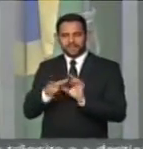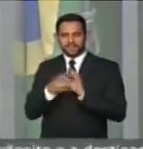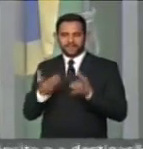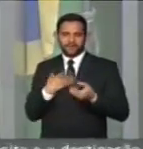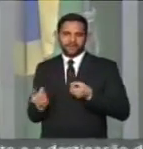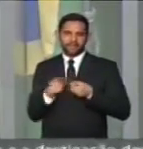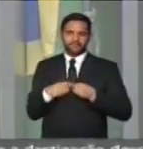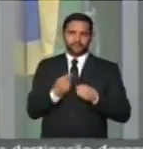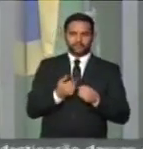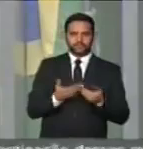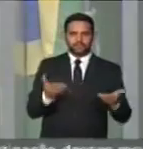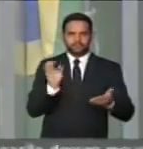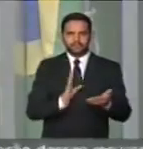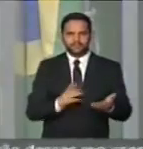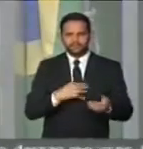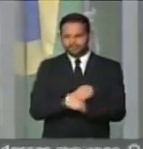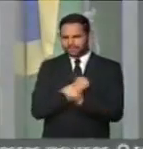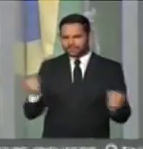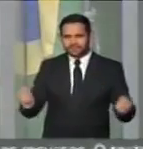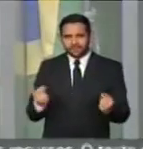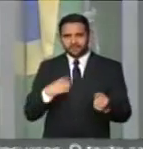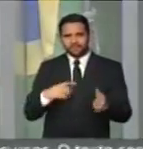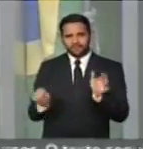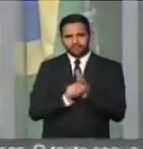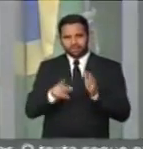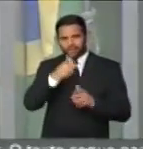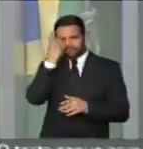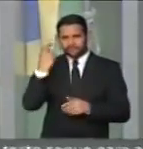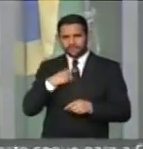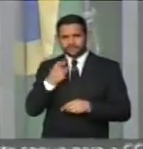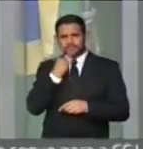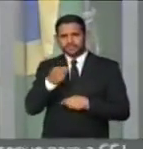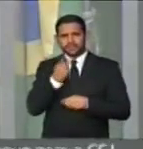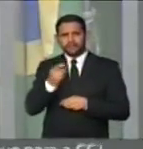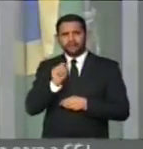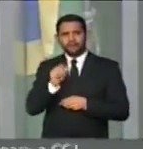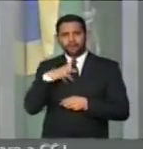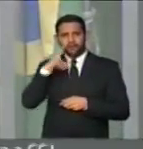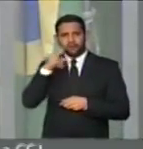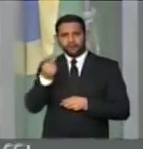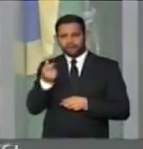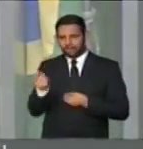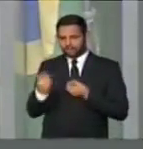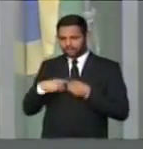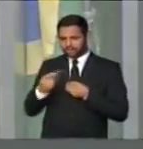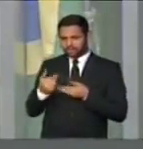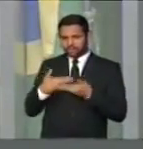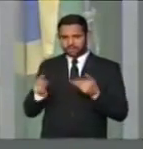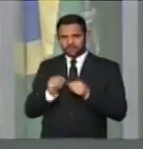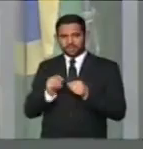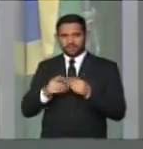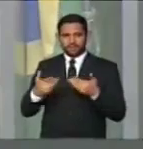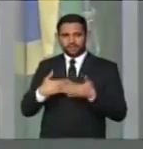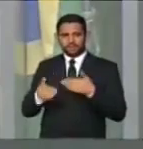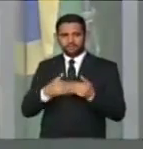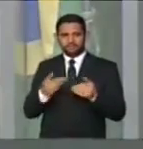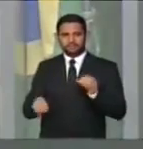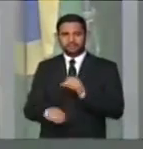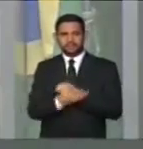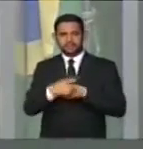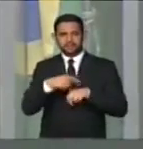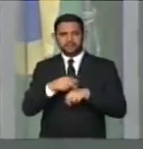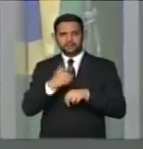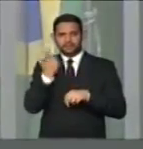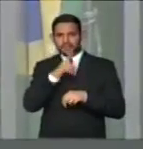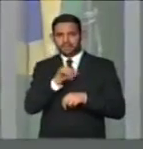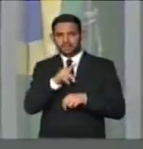agora trazer de volta. Claro que não. O traficante vai dizer: olha, eu ganhei esse dinheiro aí e mandei lá para fora,